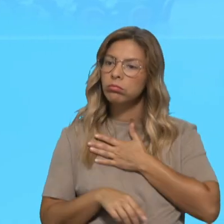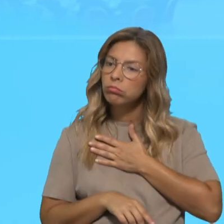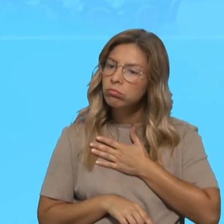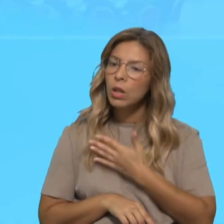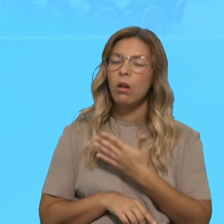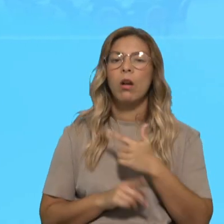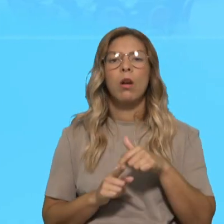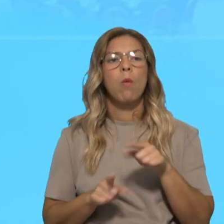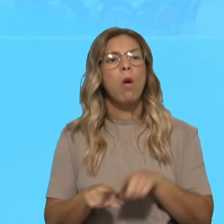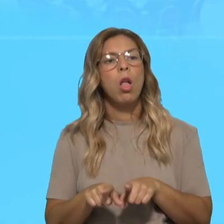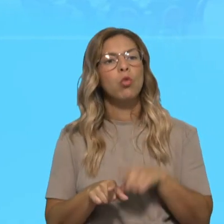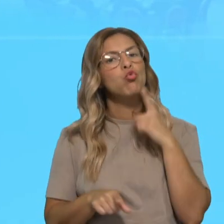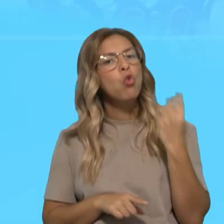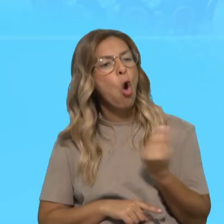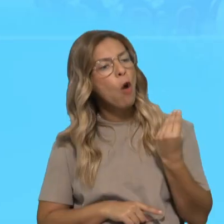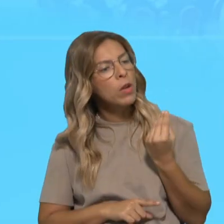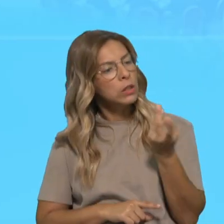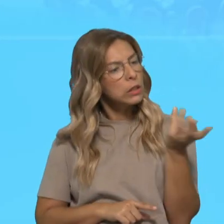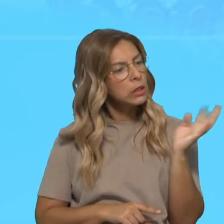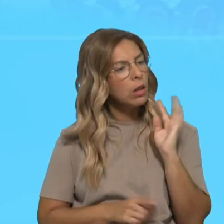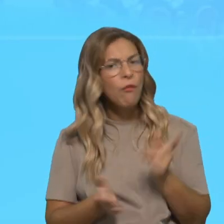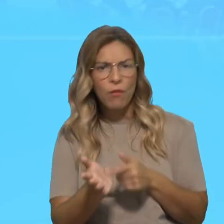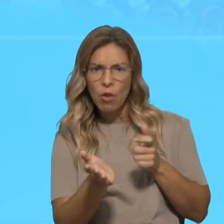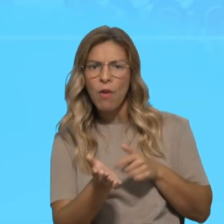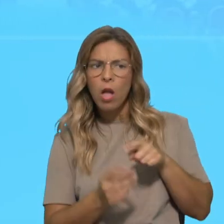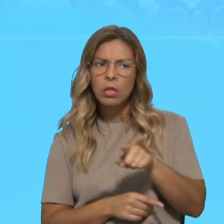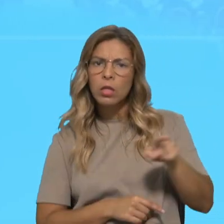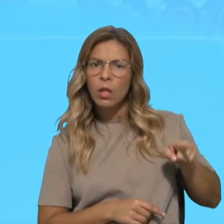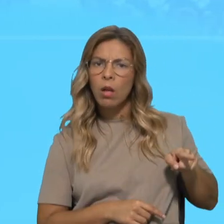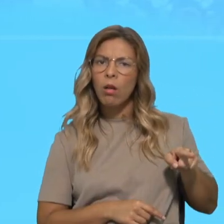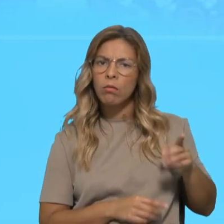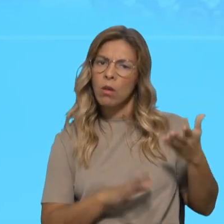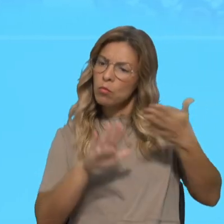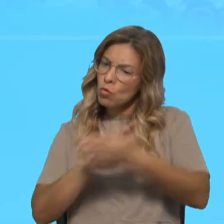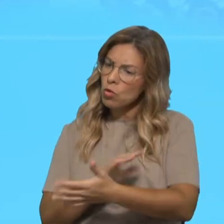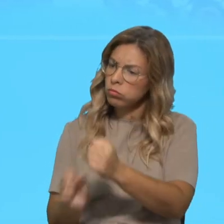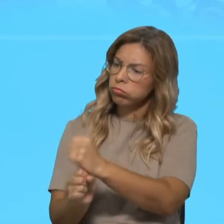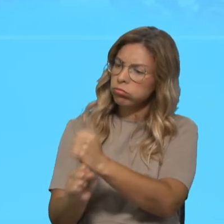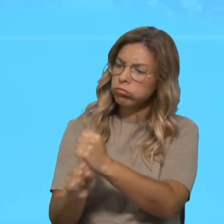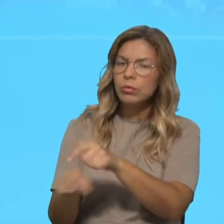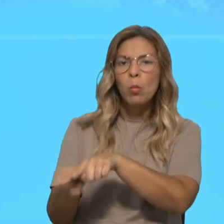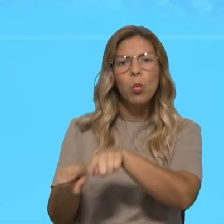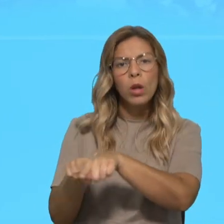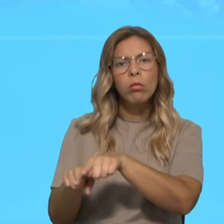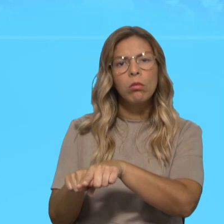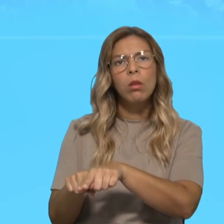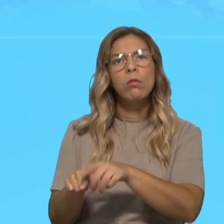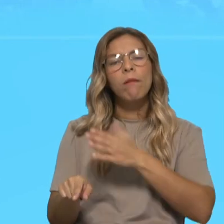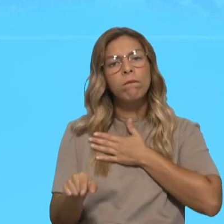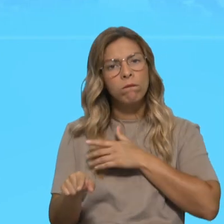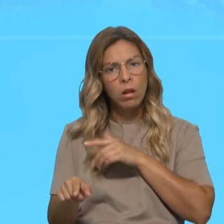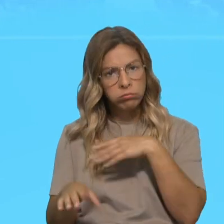abracem, digamos, um caminho, um itinerário também de trabalho para este bem comum através da